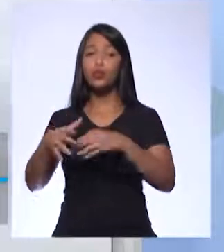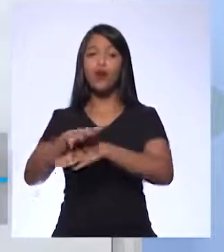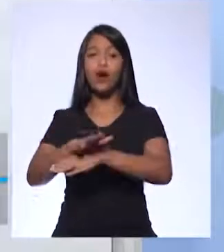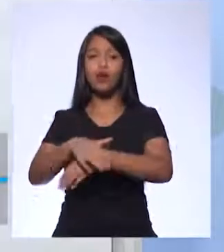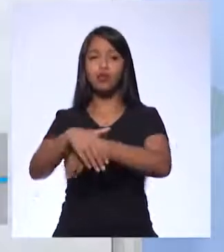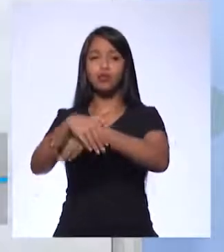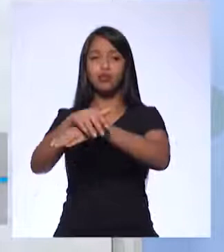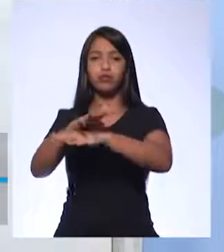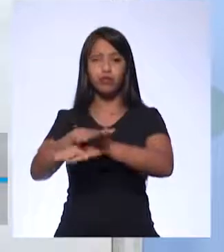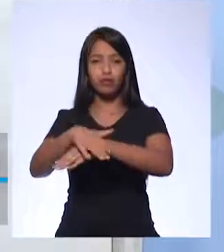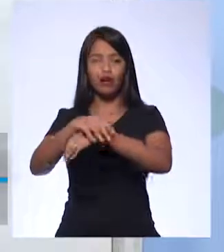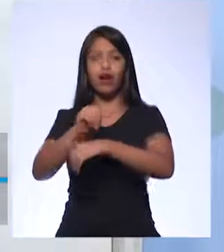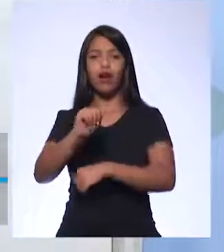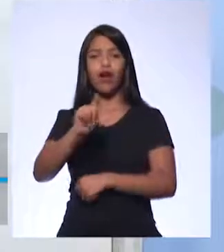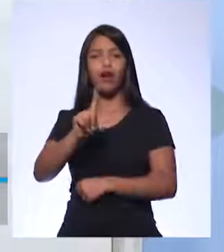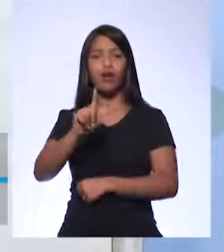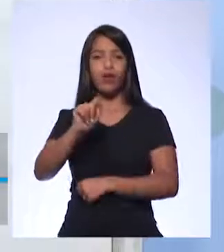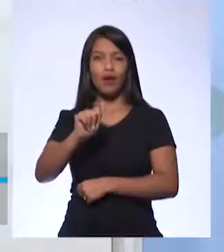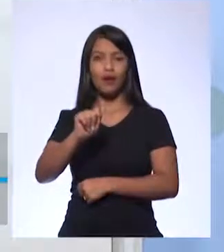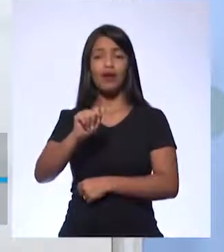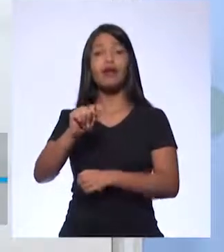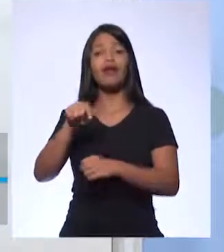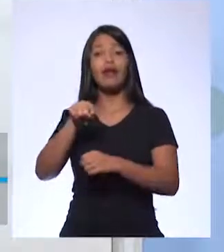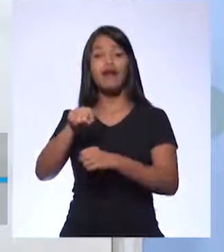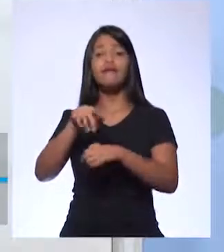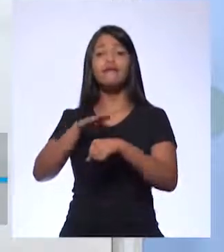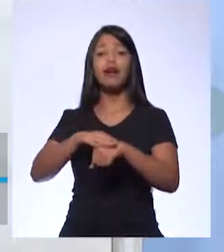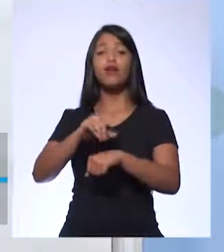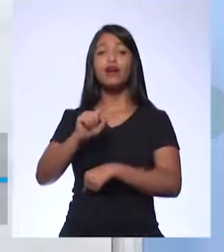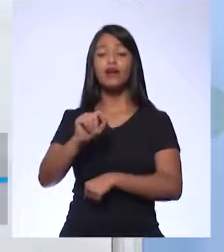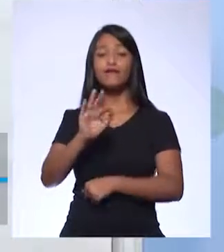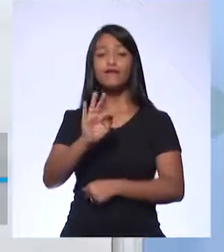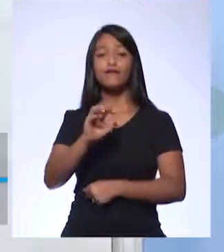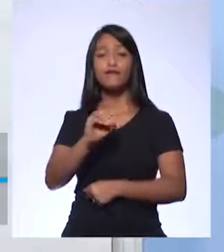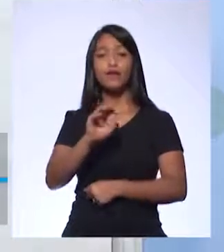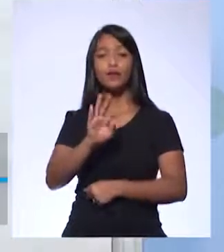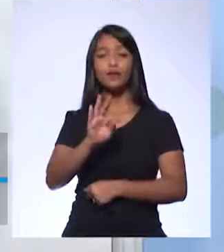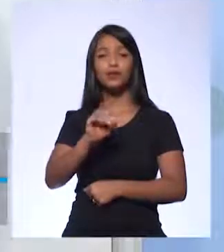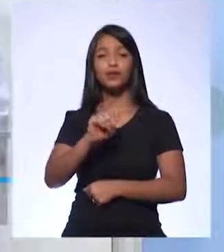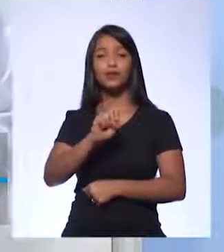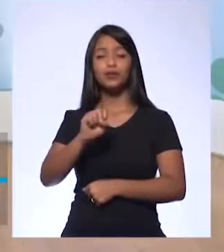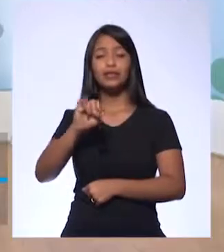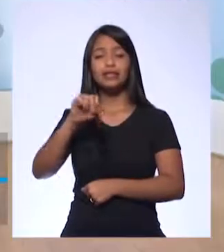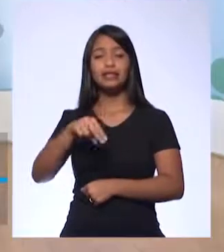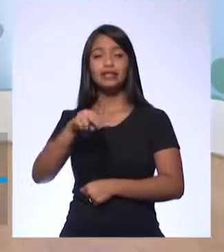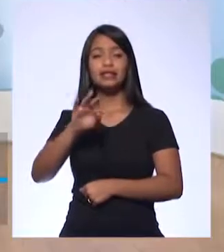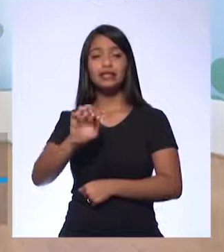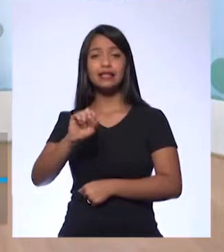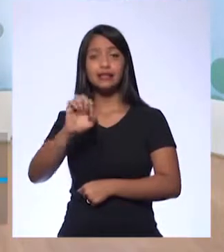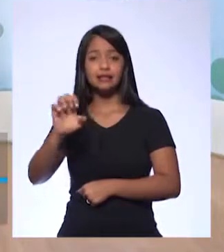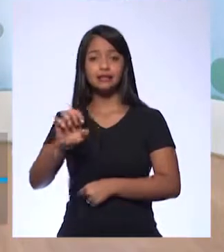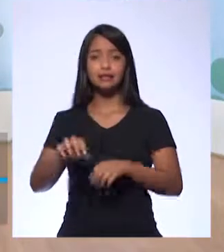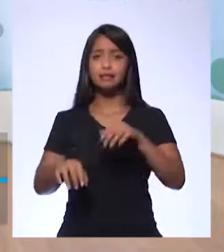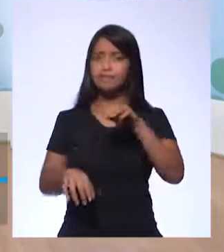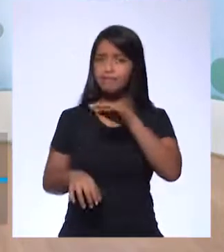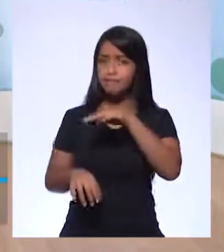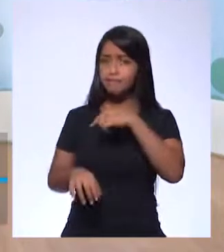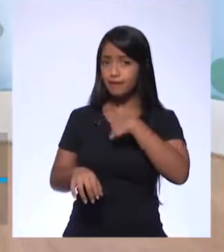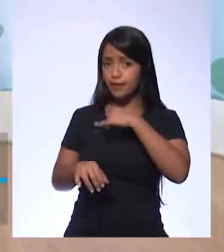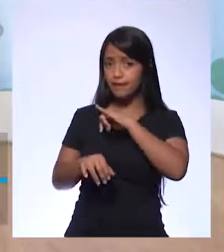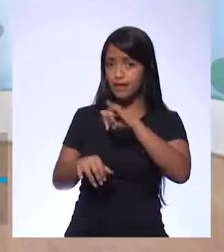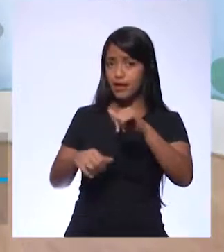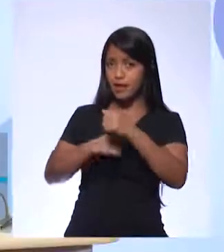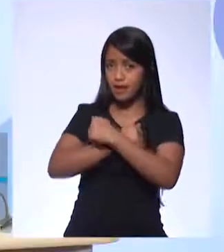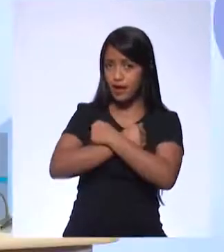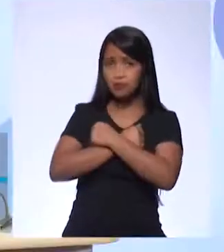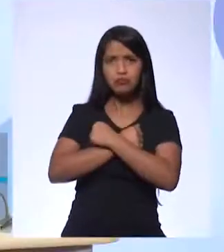fazem fotossíntese, que a gente não vai falar delas agora. Tá bom? Professor, posso deixar aqui só um abraço para o professor Deve. Carlos José, que